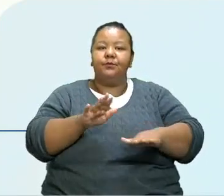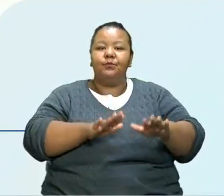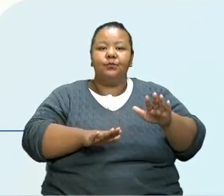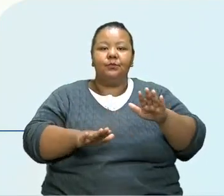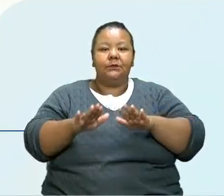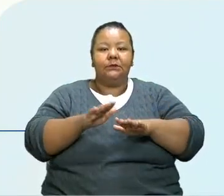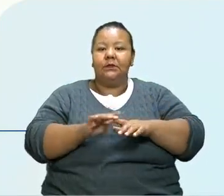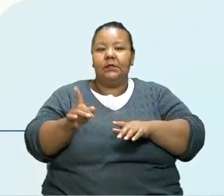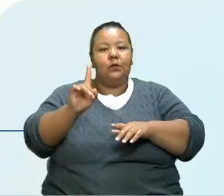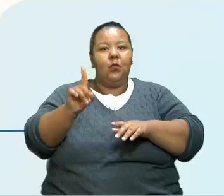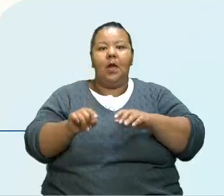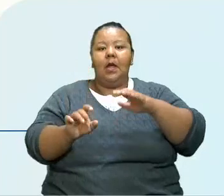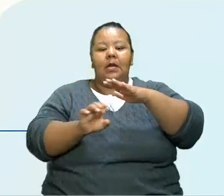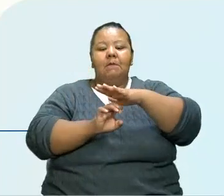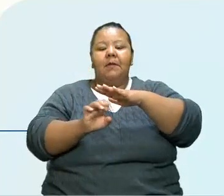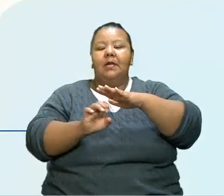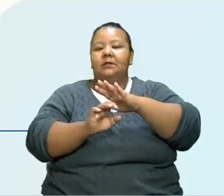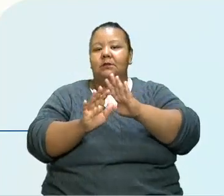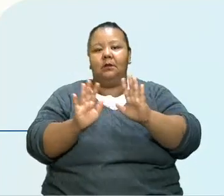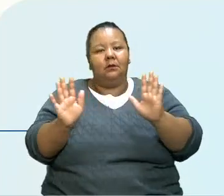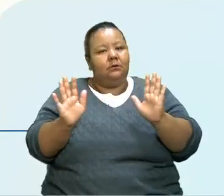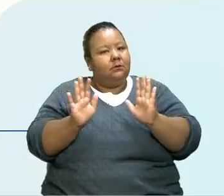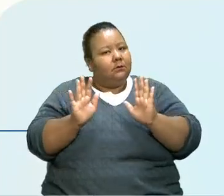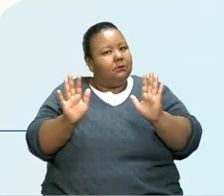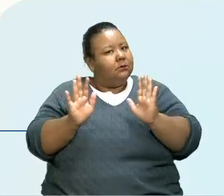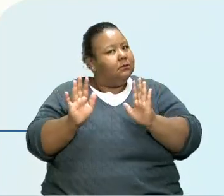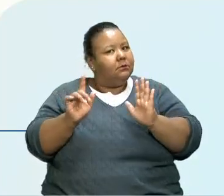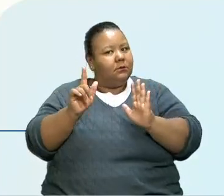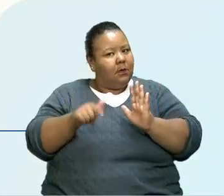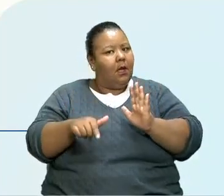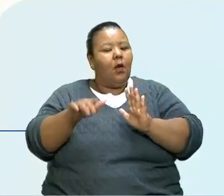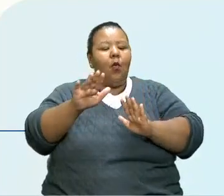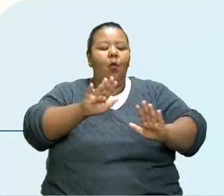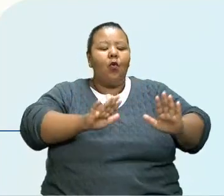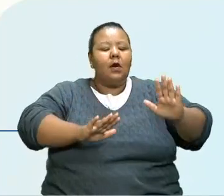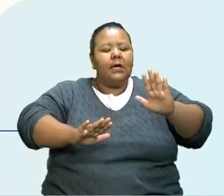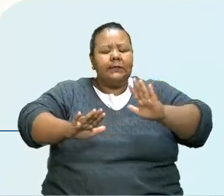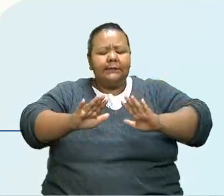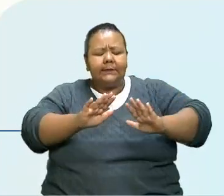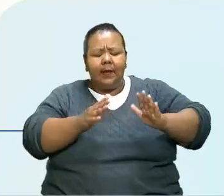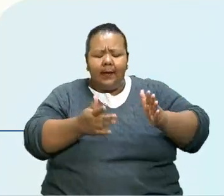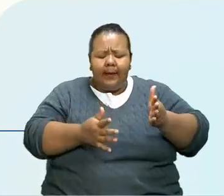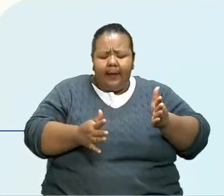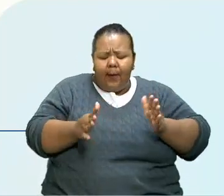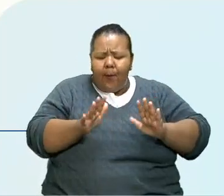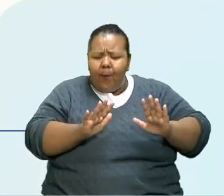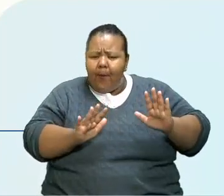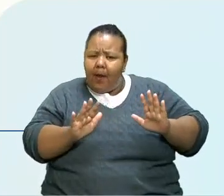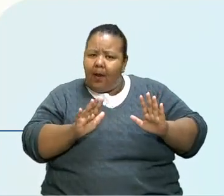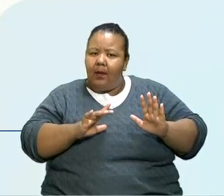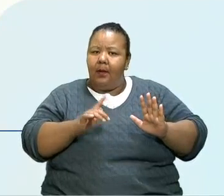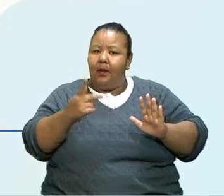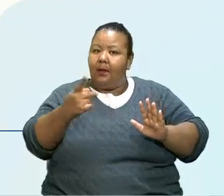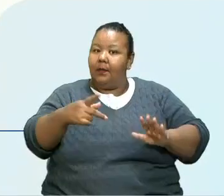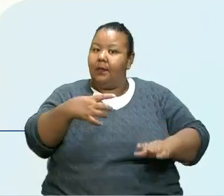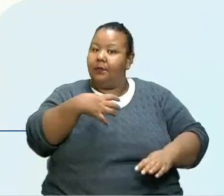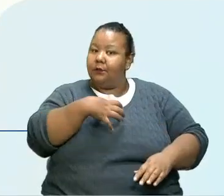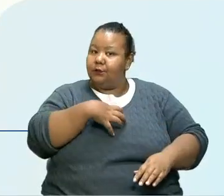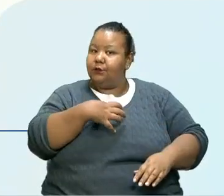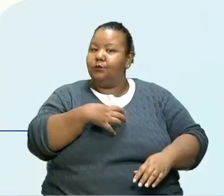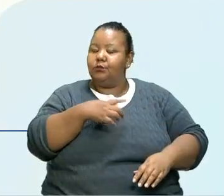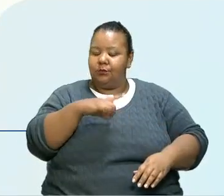como entidade, como uma empresa, como uma instituição. A organização tem a sua tipologia, tem os